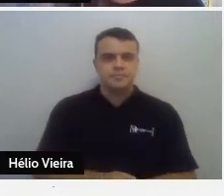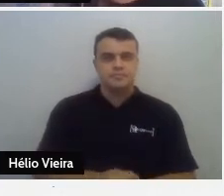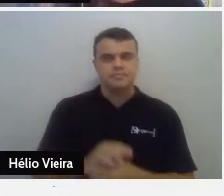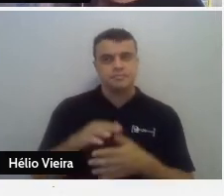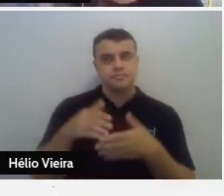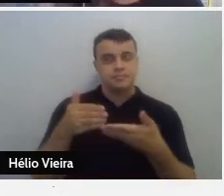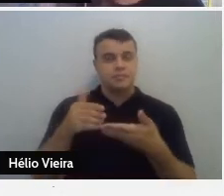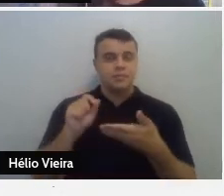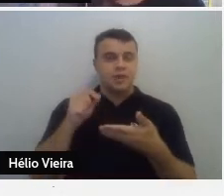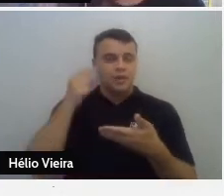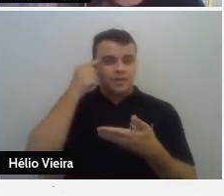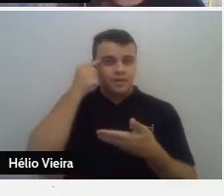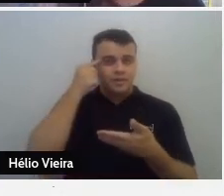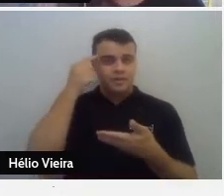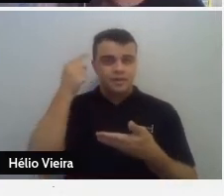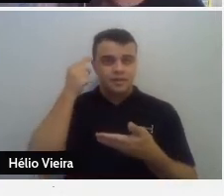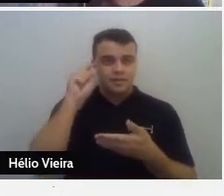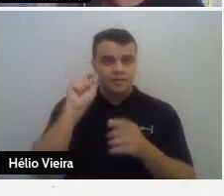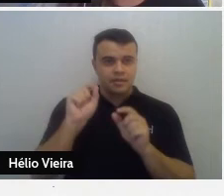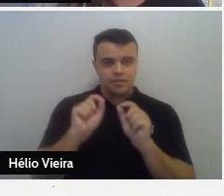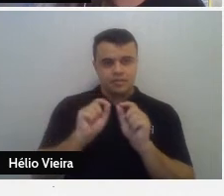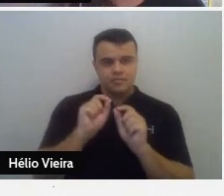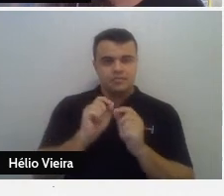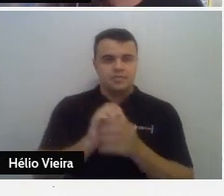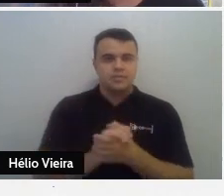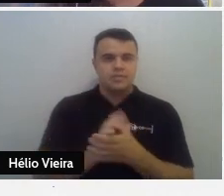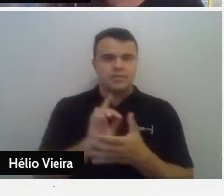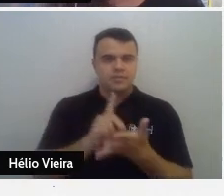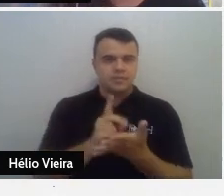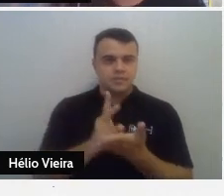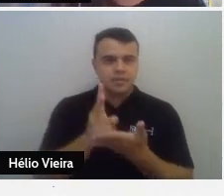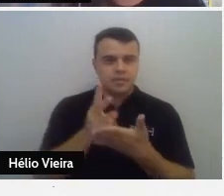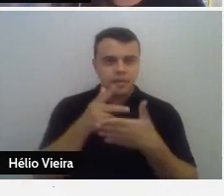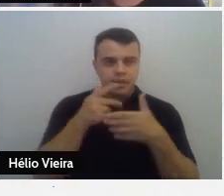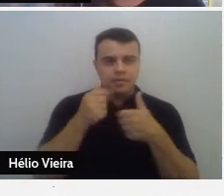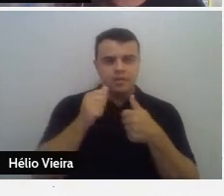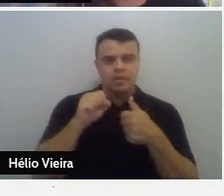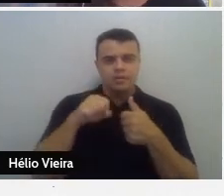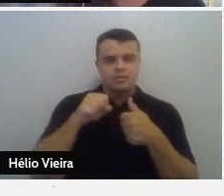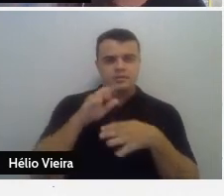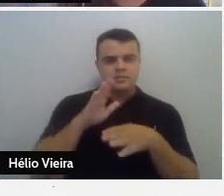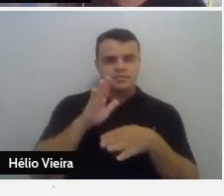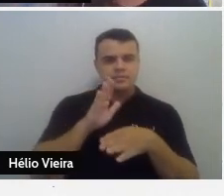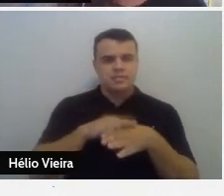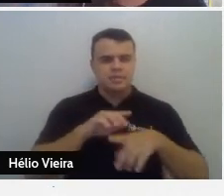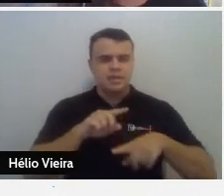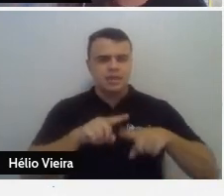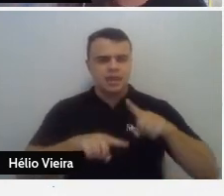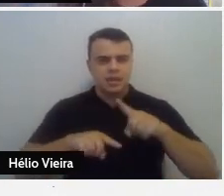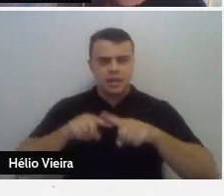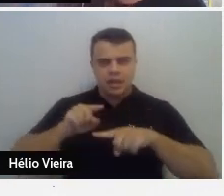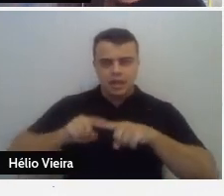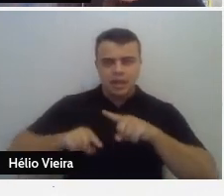E a ideia é sempre melhorar, ter mais recursos,